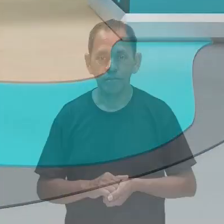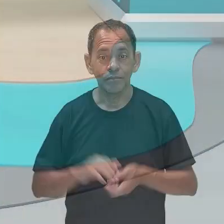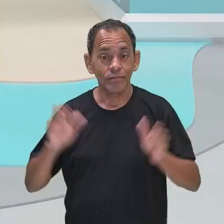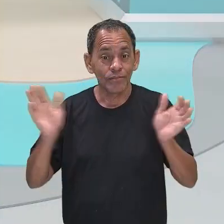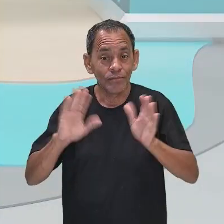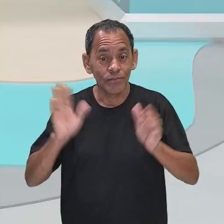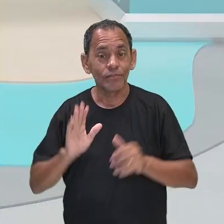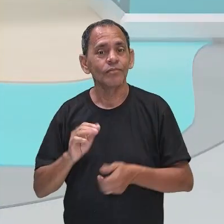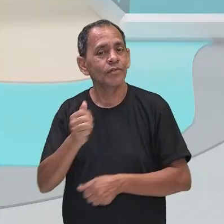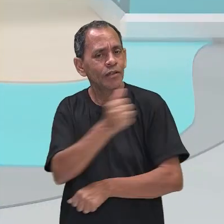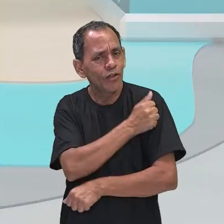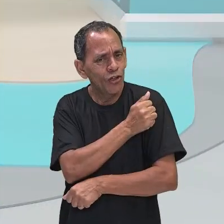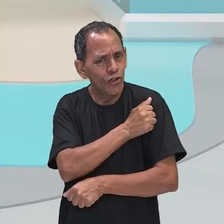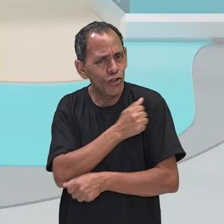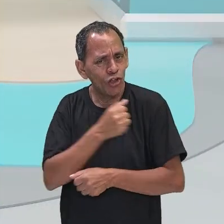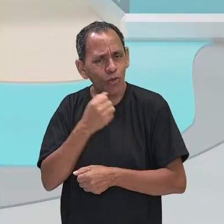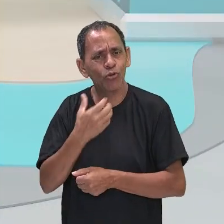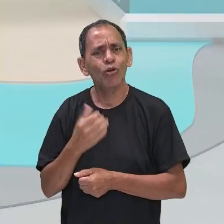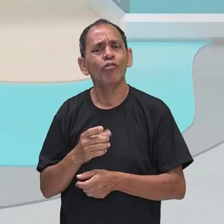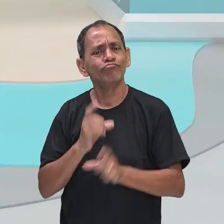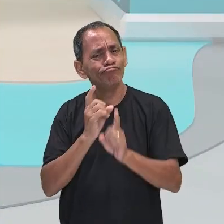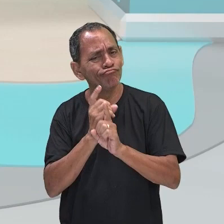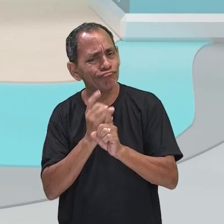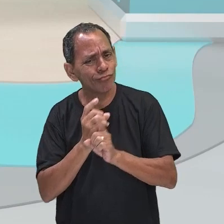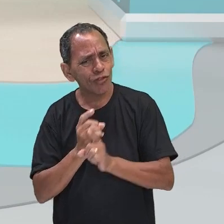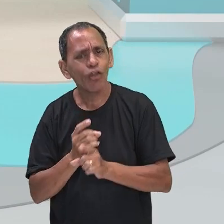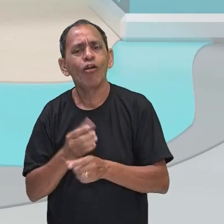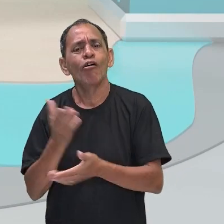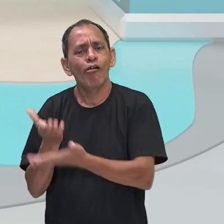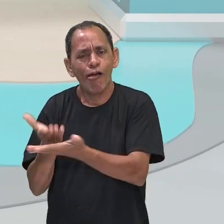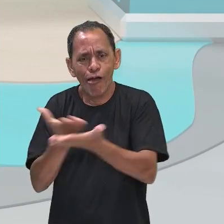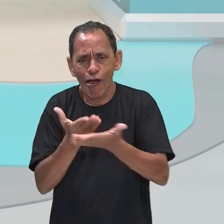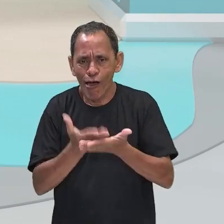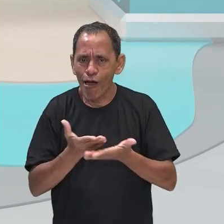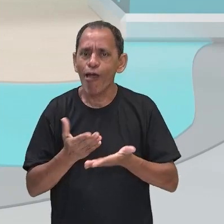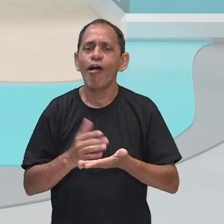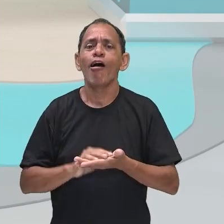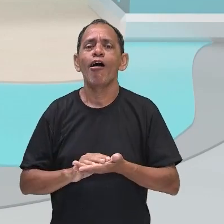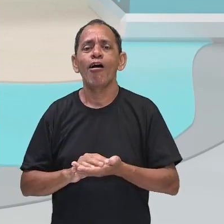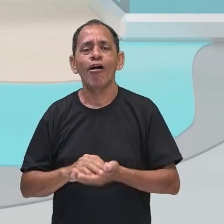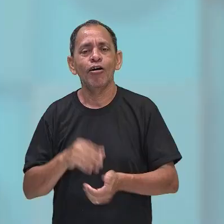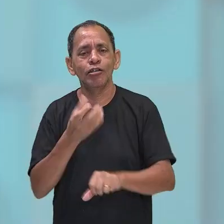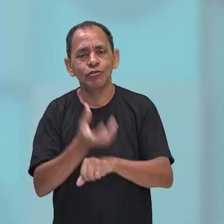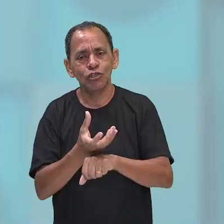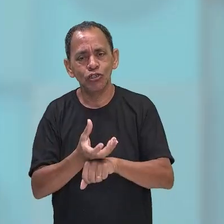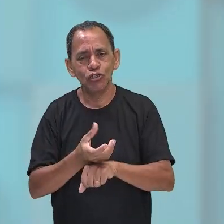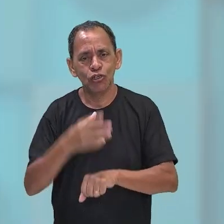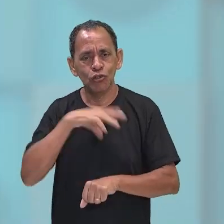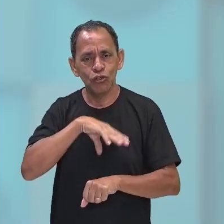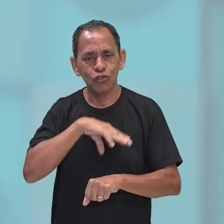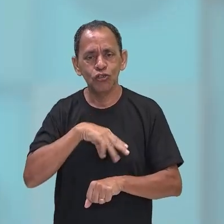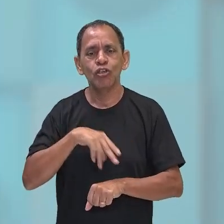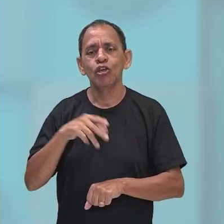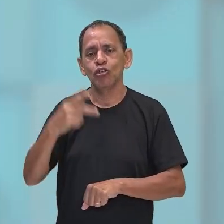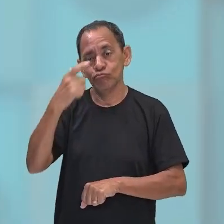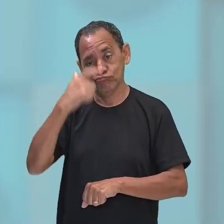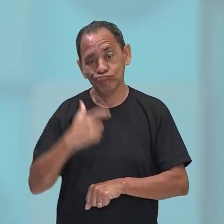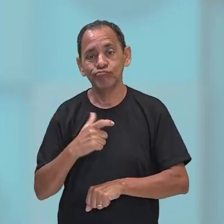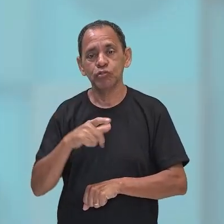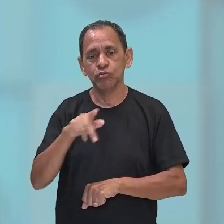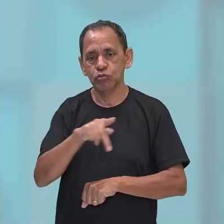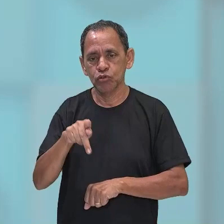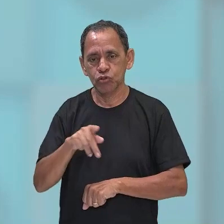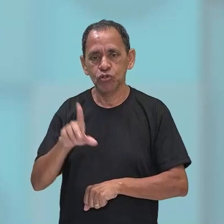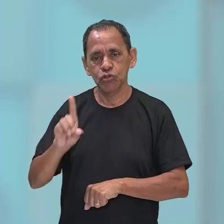Olá, turmas! Que bom encontrar vocês para mais uma aula de língua portuguesa. Eu sou o professor Denilson